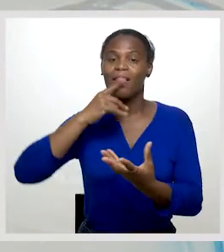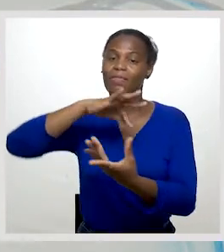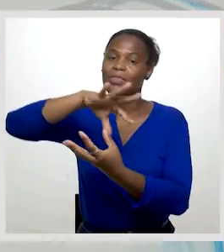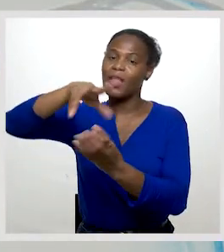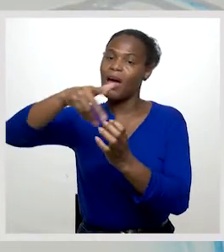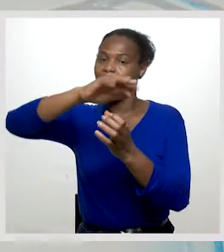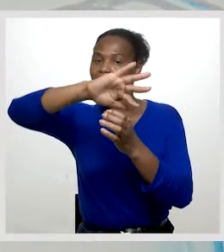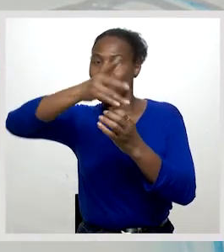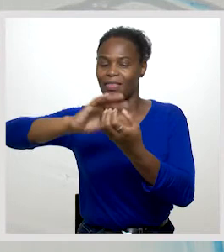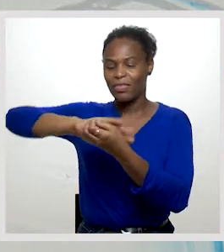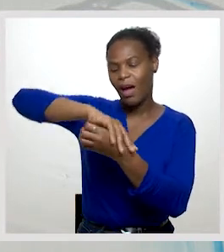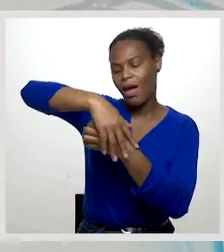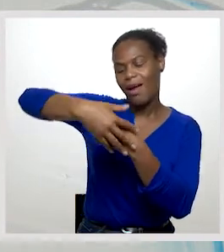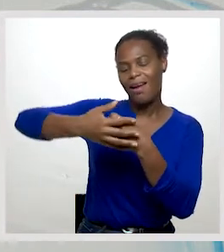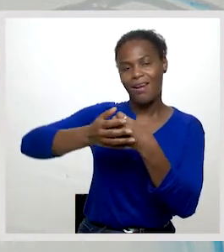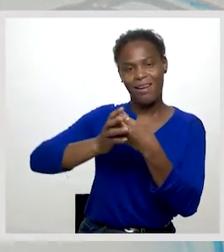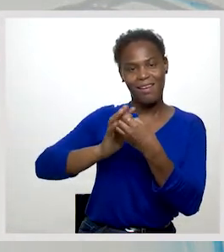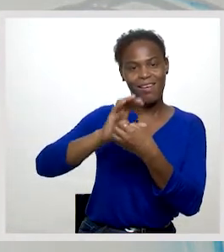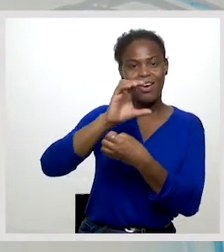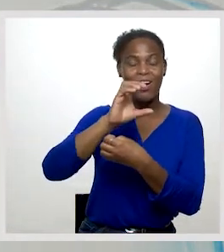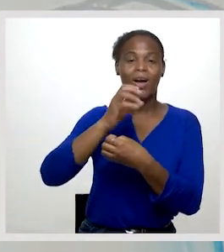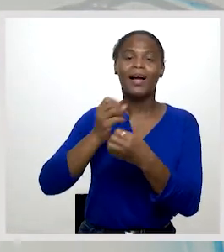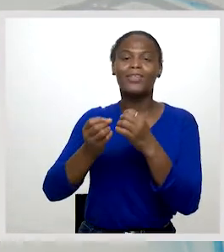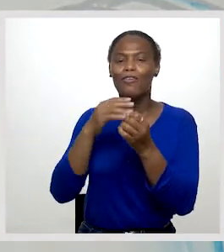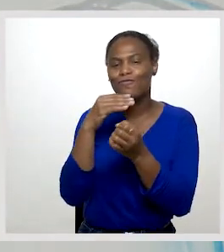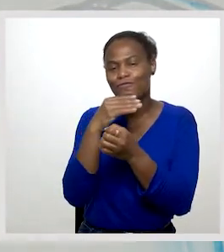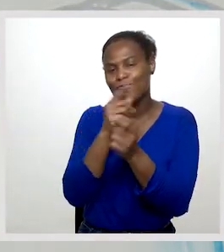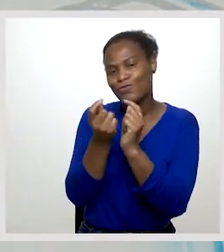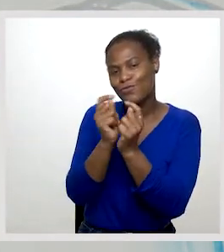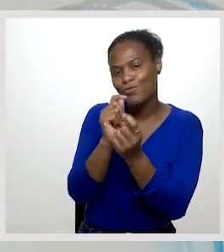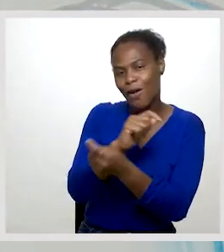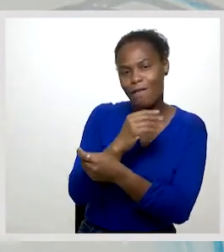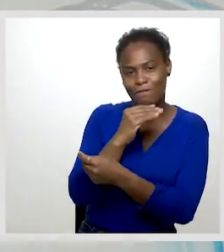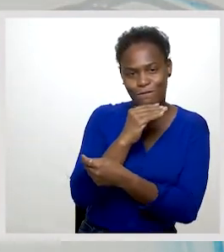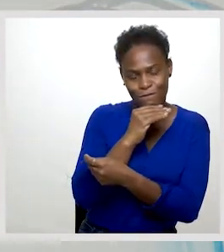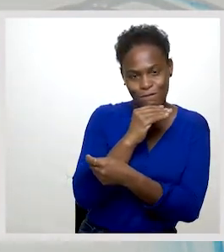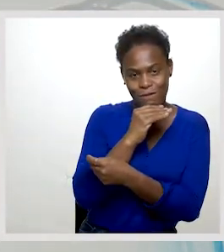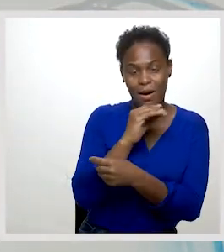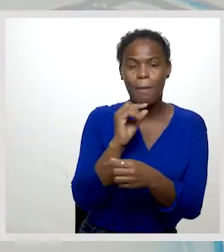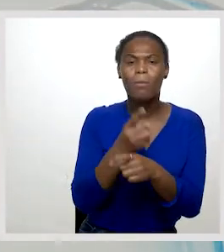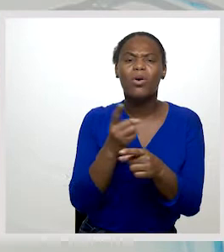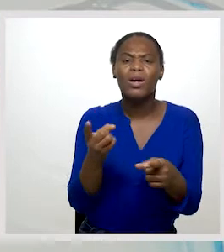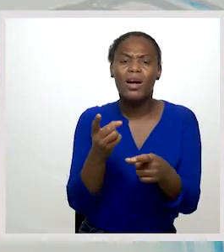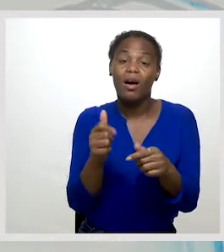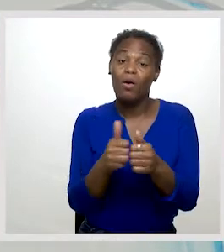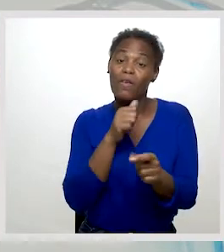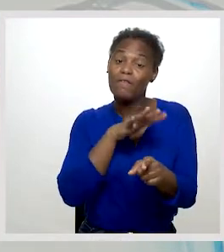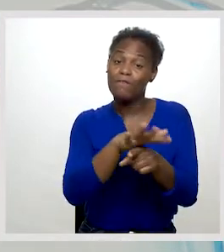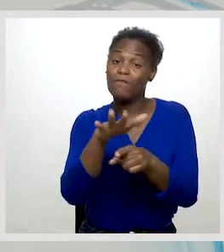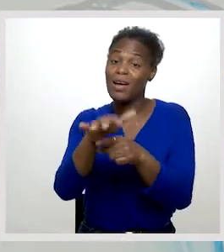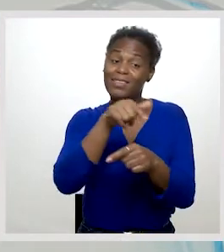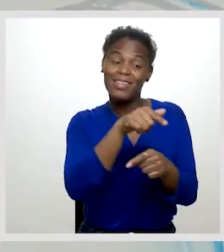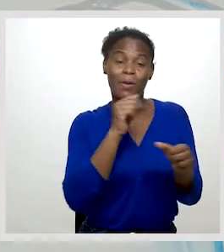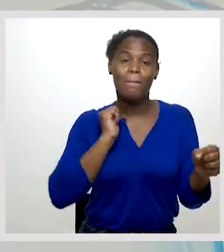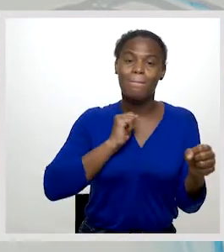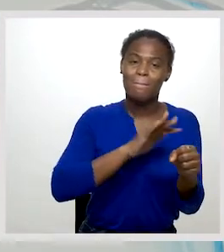a crosta terrestre veio a arrefecer-se. Por que a crosta terrestre veio a arrefecer-se? Com a influência